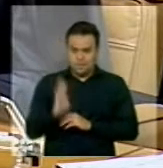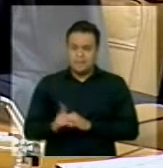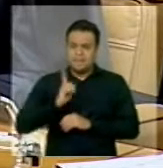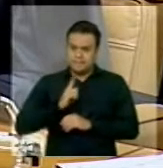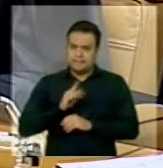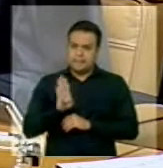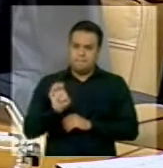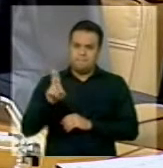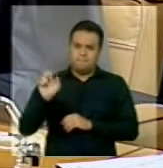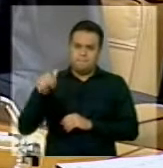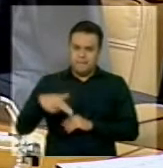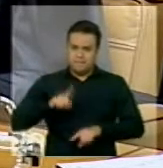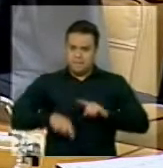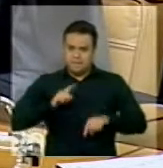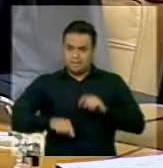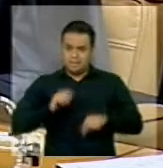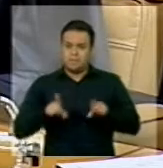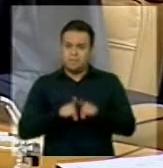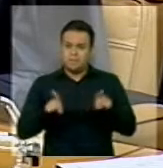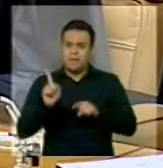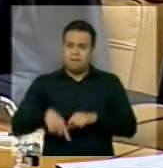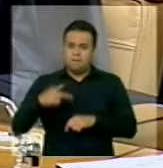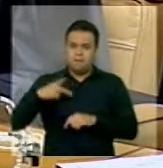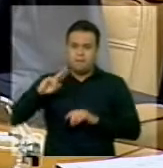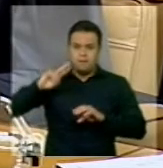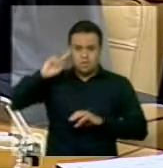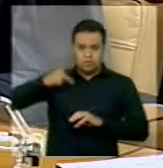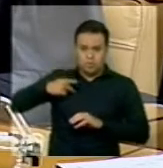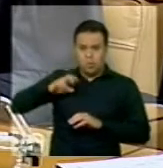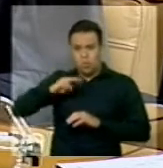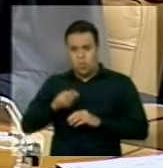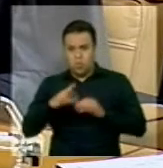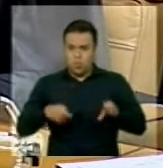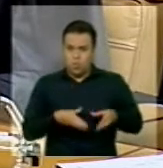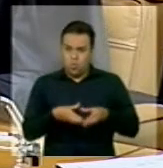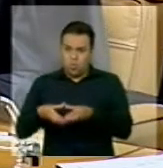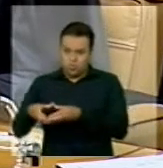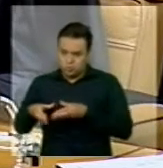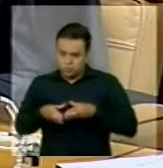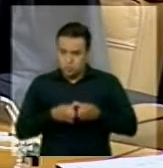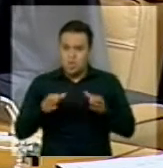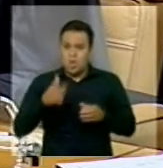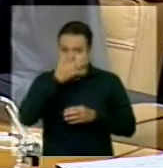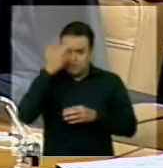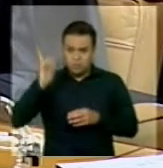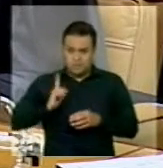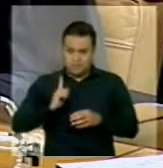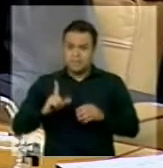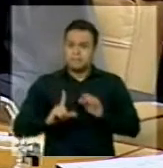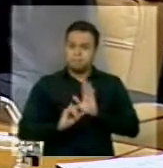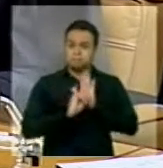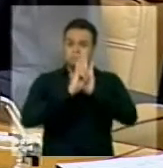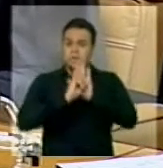material e imaterial, tomados individualmente ou em conjunto, portadores de referência à identidade,